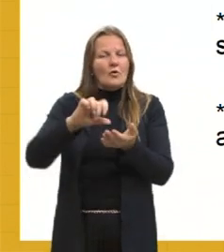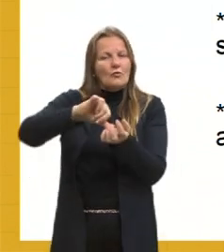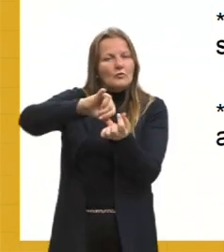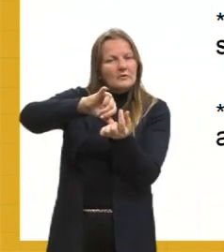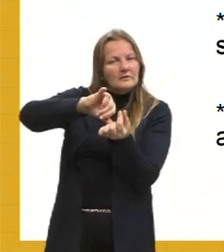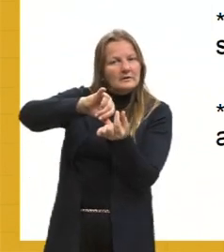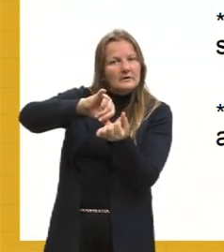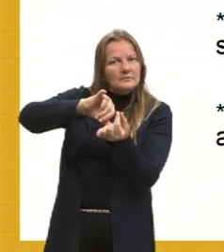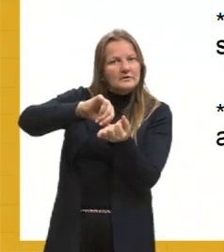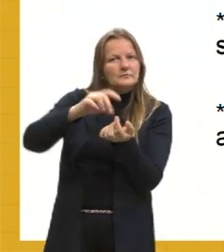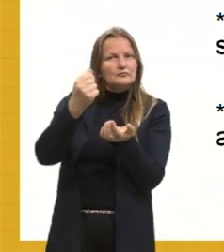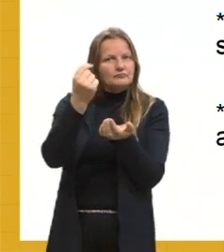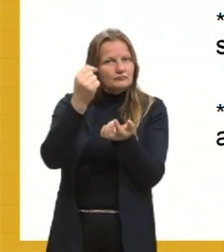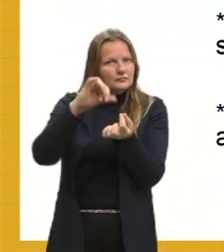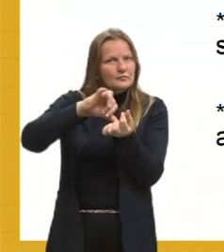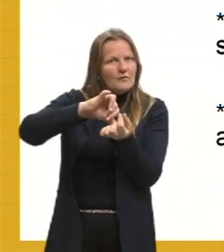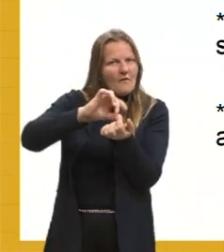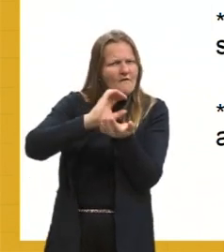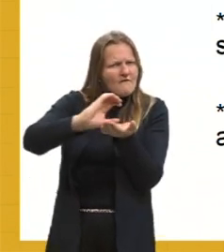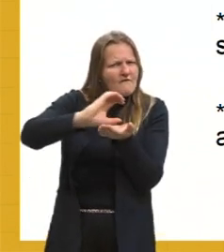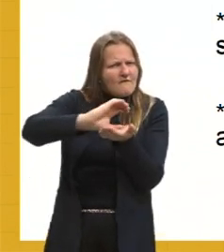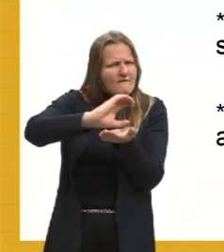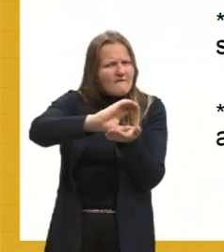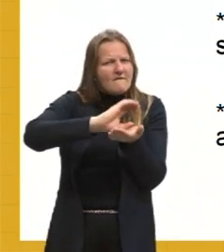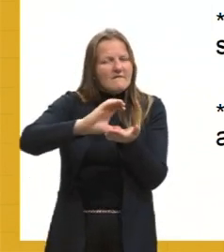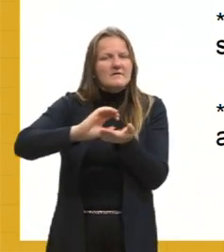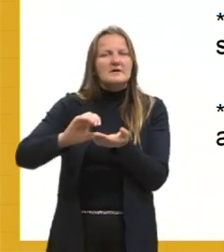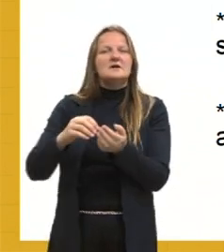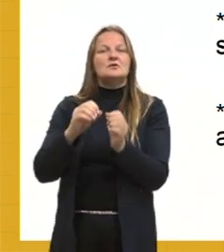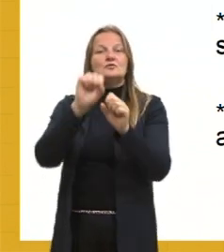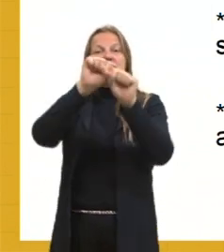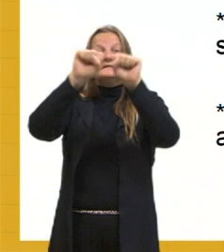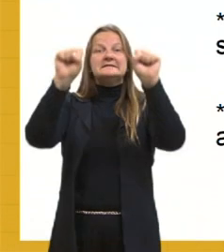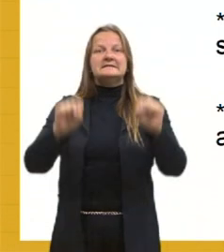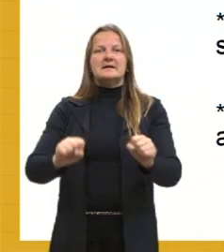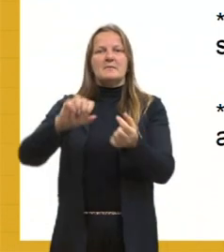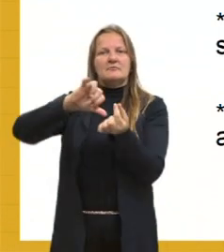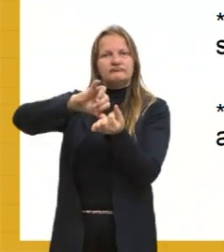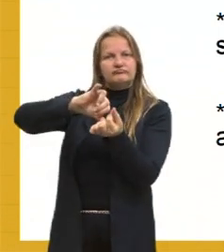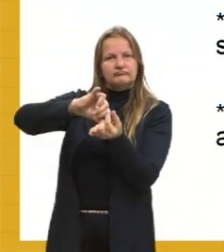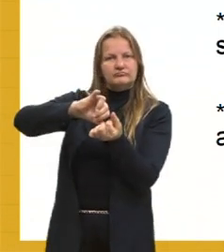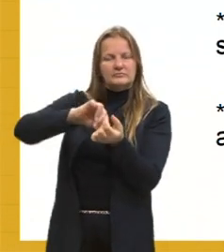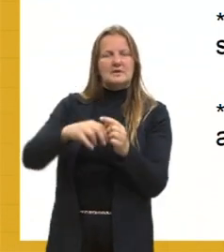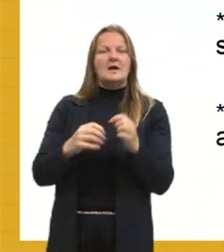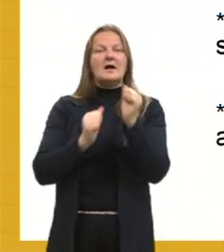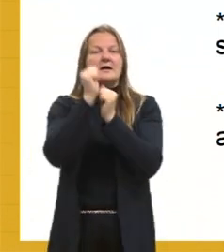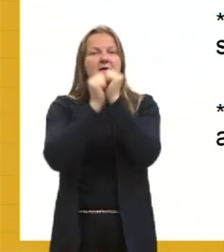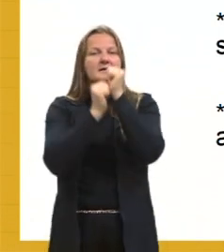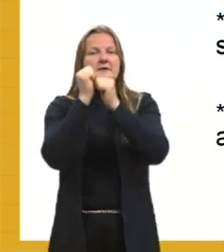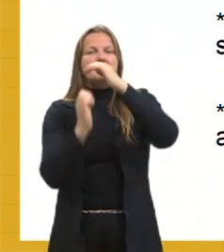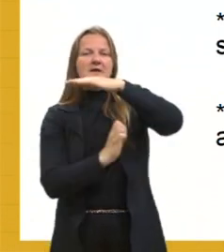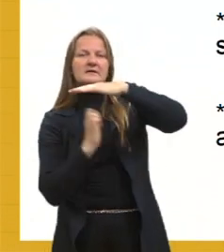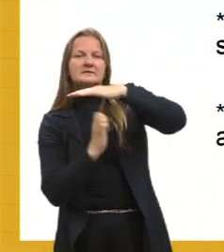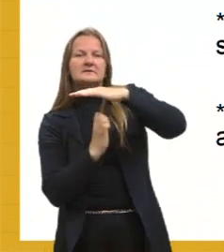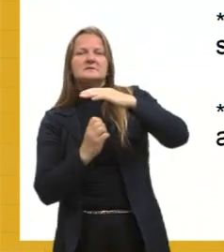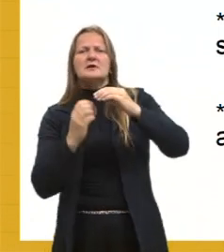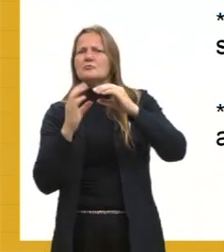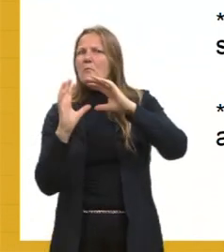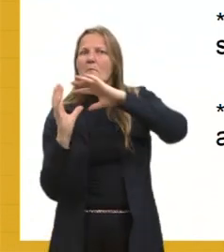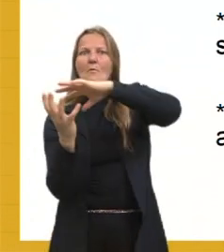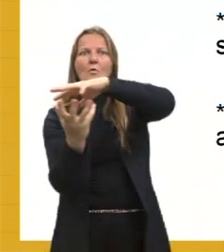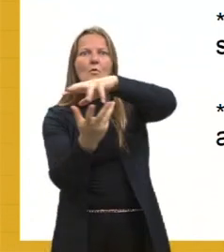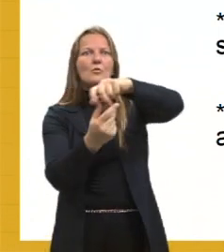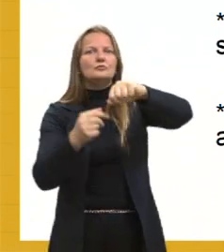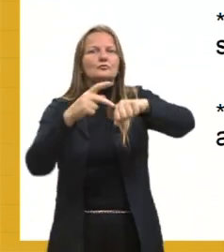financeiro né dentro desse novo sistema capitalista e as empresas que são transacionais e o mercado